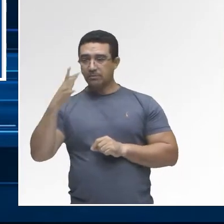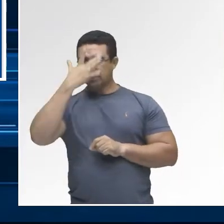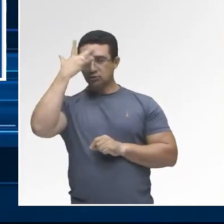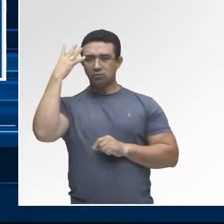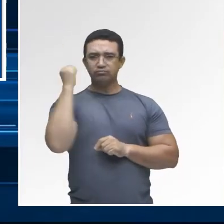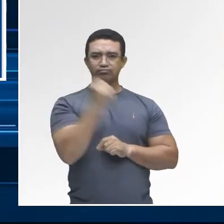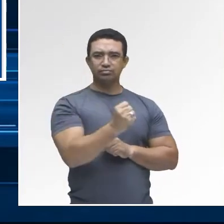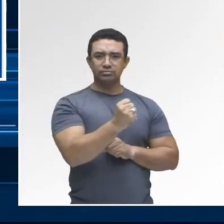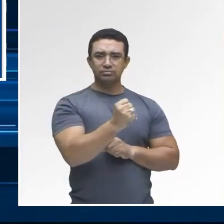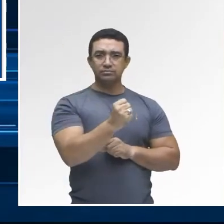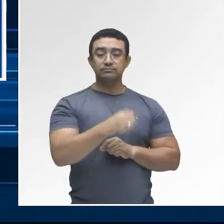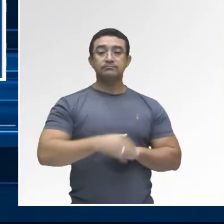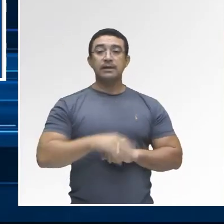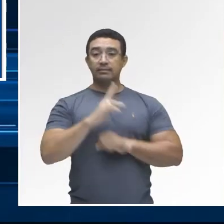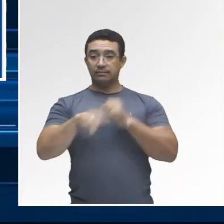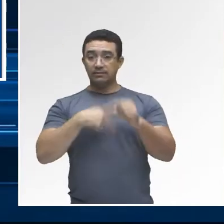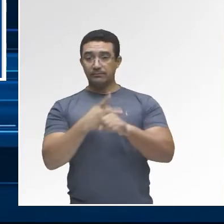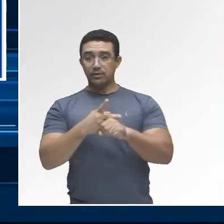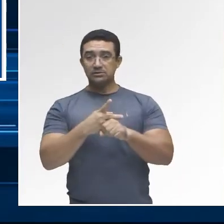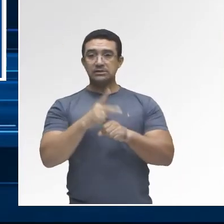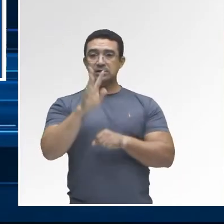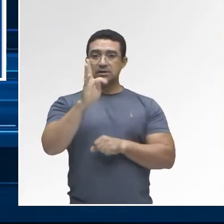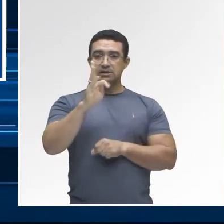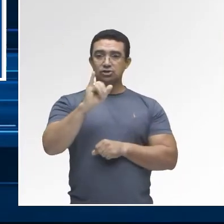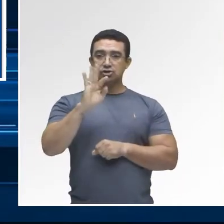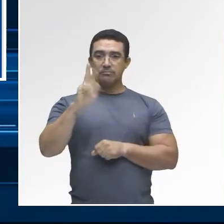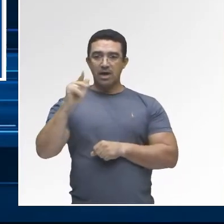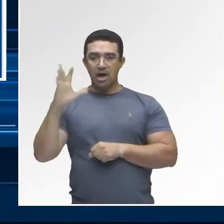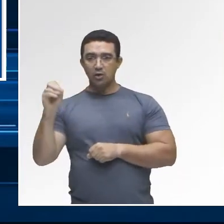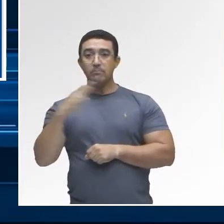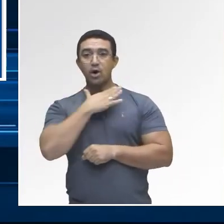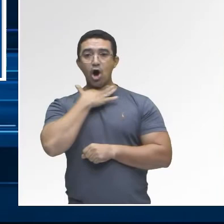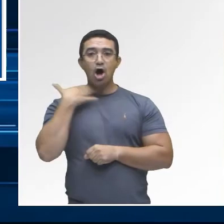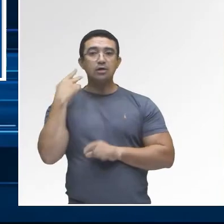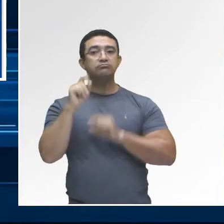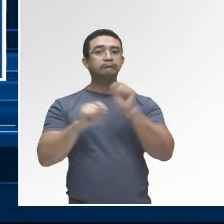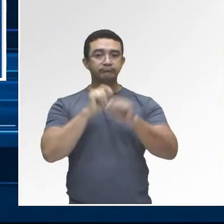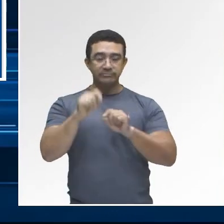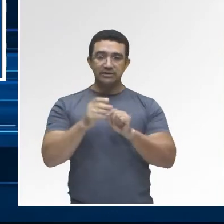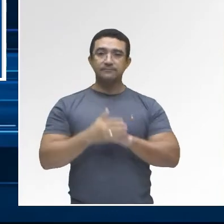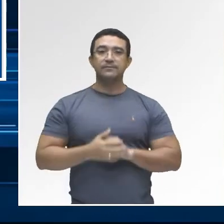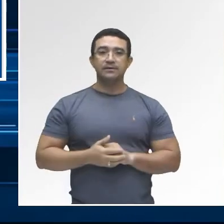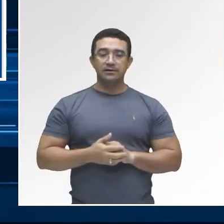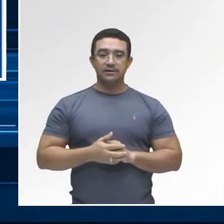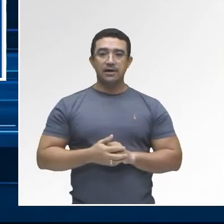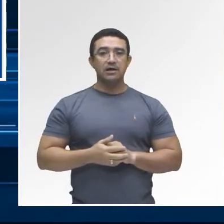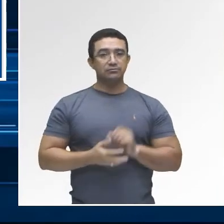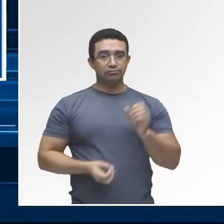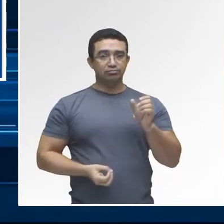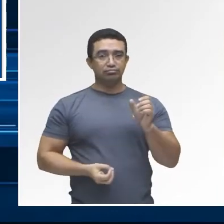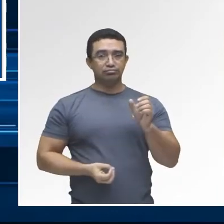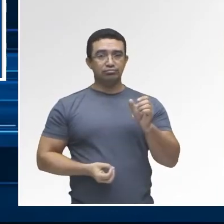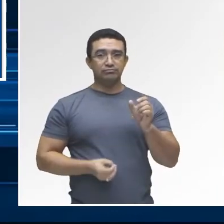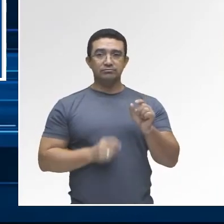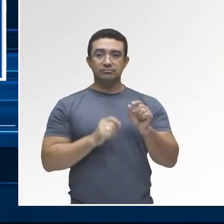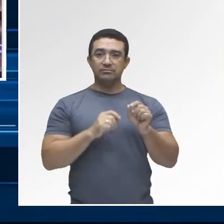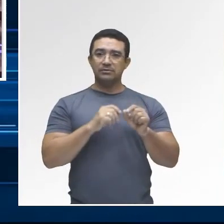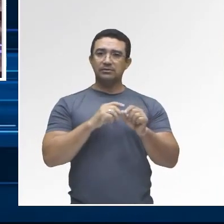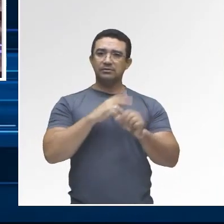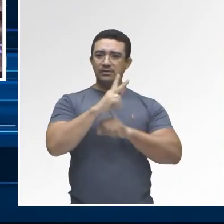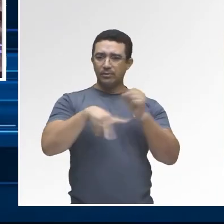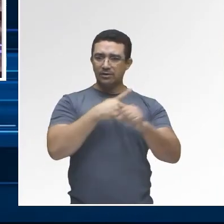Tibério assassinado, para dar exemplo, que essa história de reforma agrária não deveria ocorrer. 10